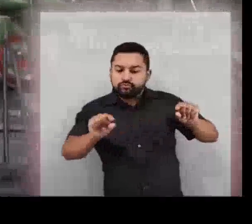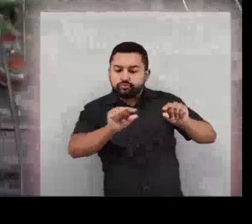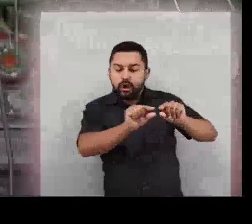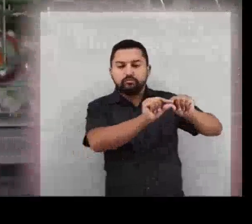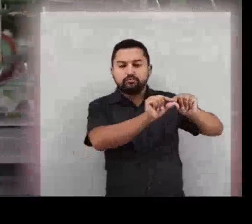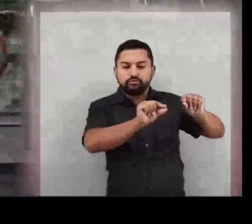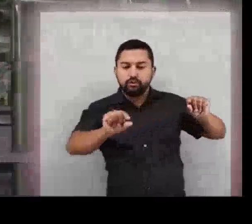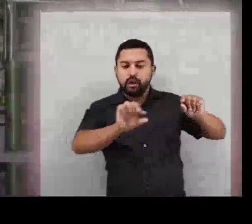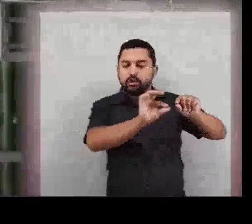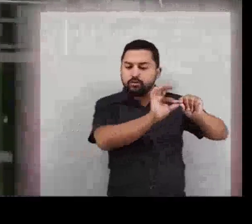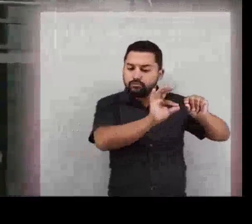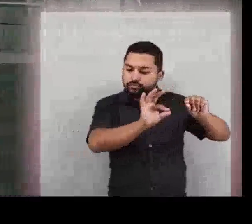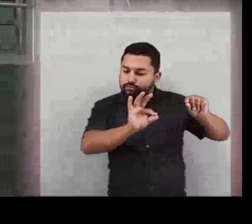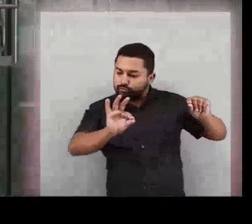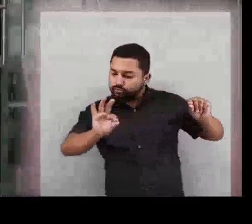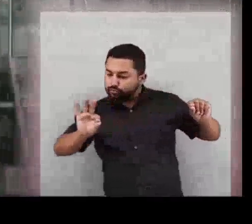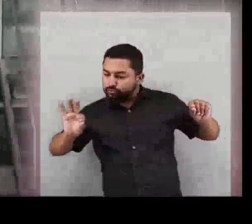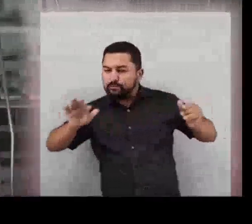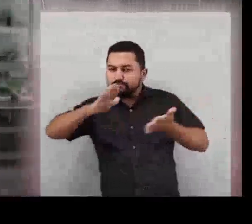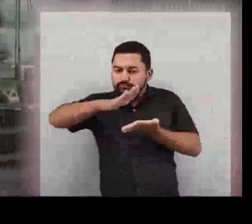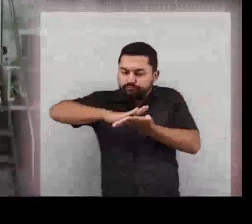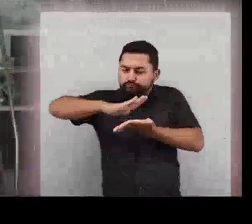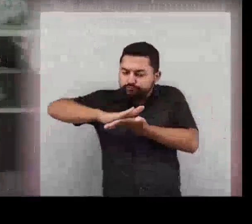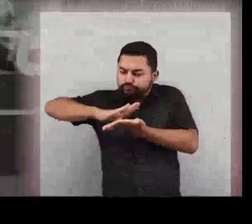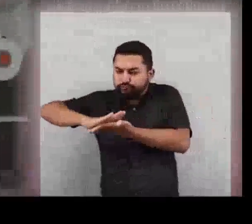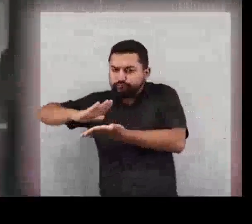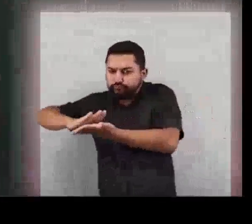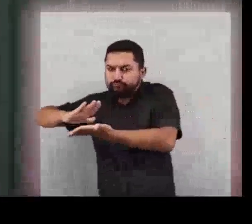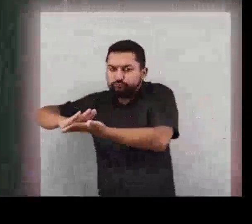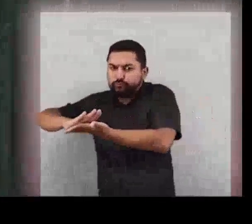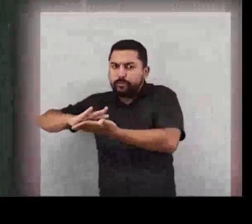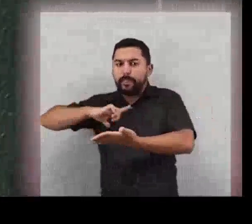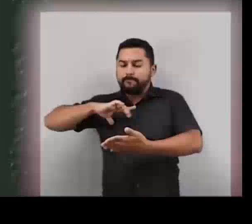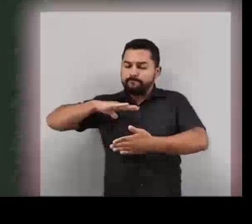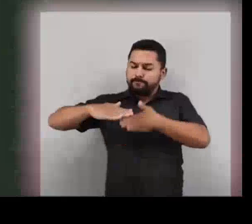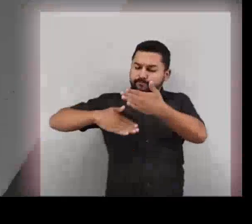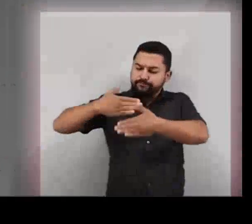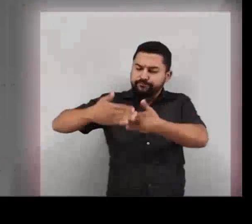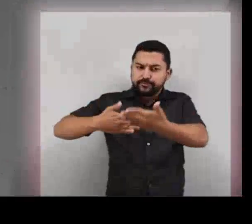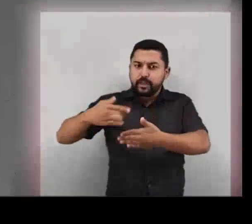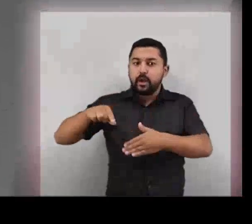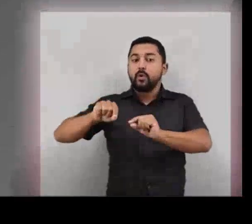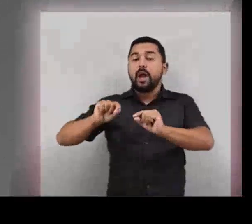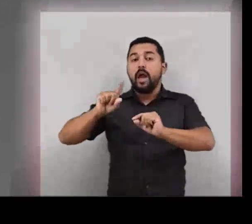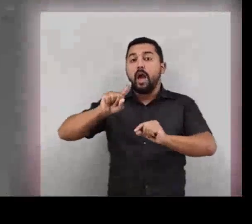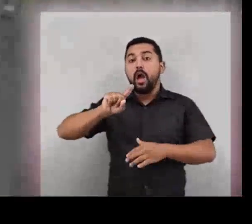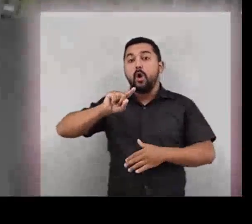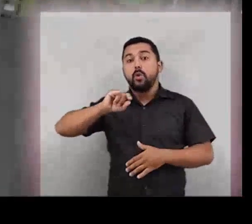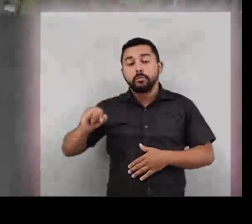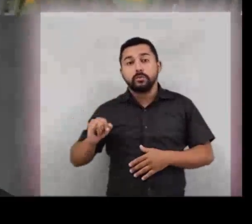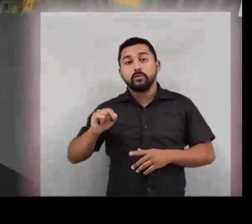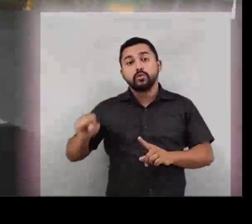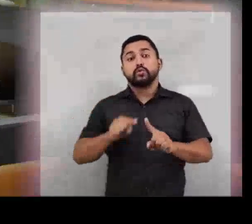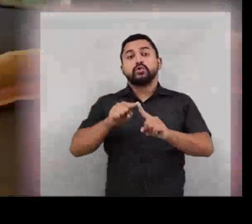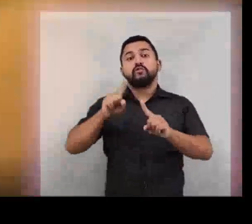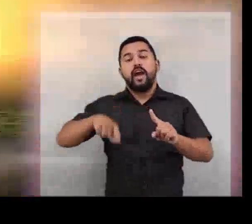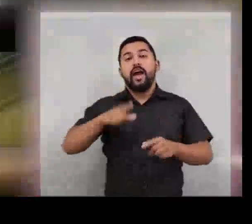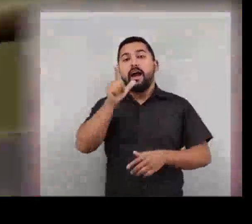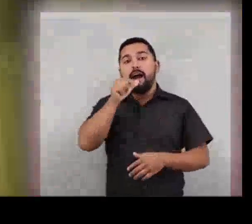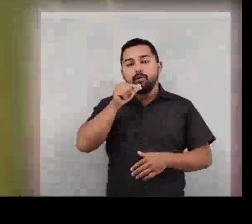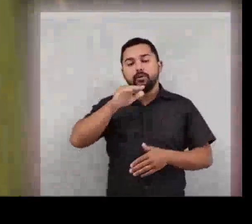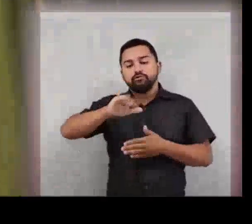A folha de papel já formada segue por um processo de prensagem entre dois rolos revestidos por feltros, com o objetivo de retirar a água